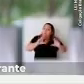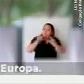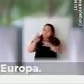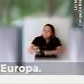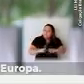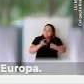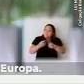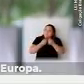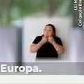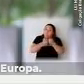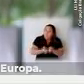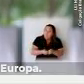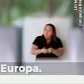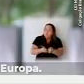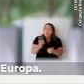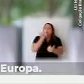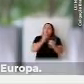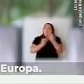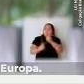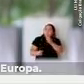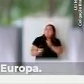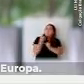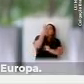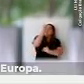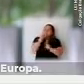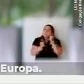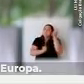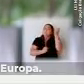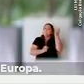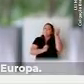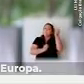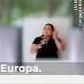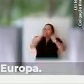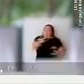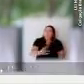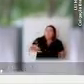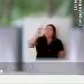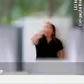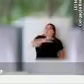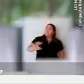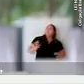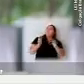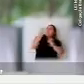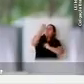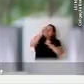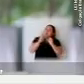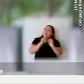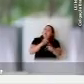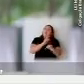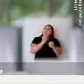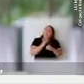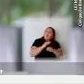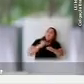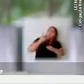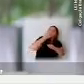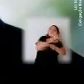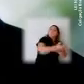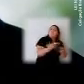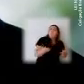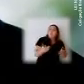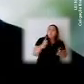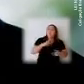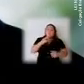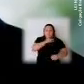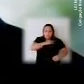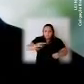Que lhes garante a segurança alimentar E ainda exportam para a Europa Estive com o seu ministro da agricultura